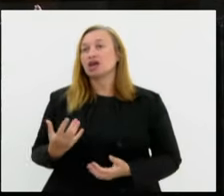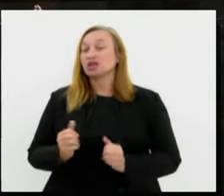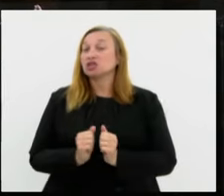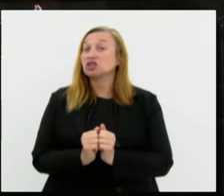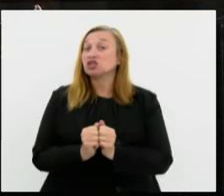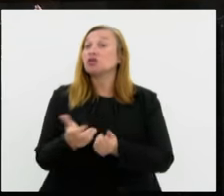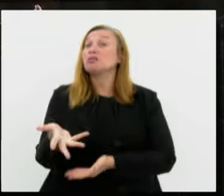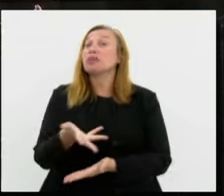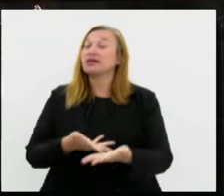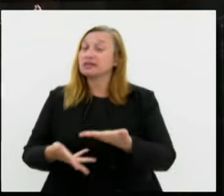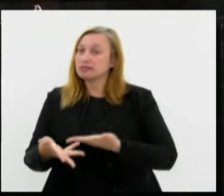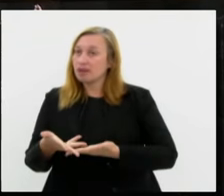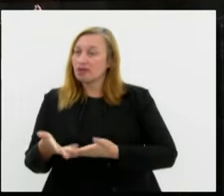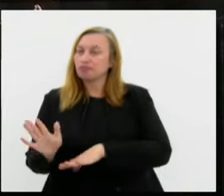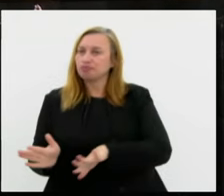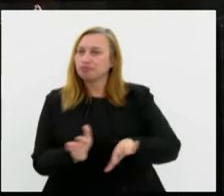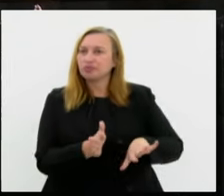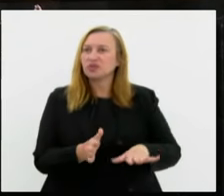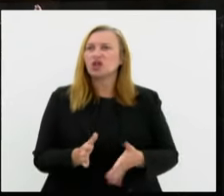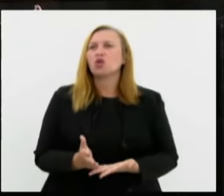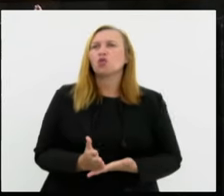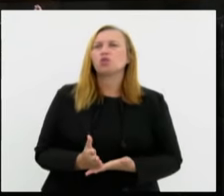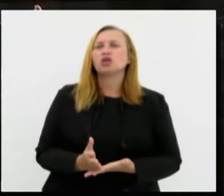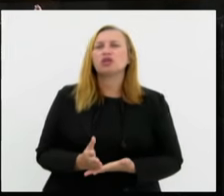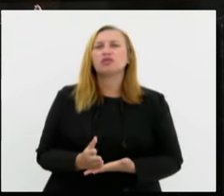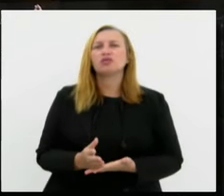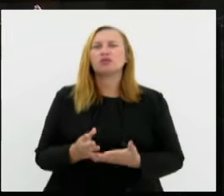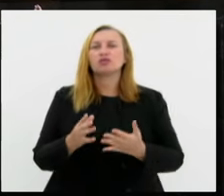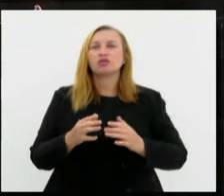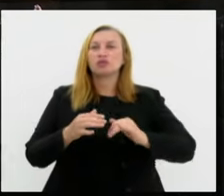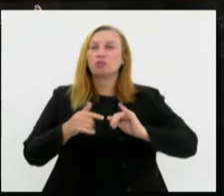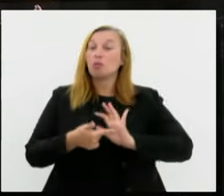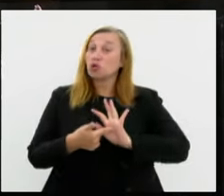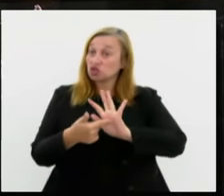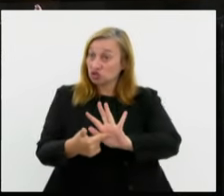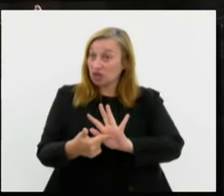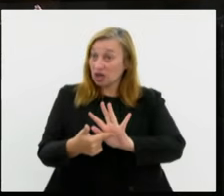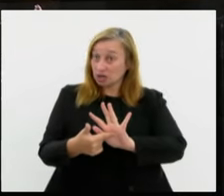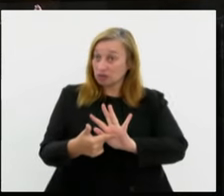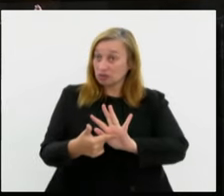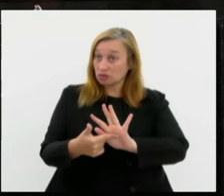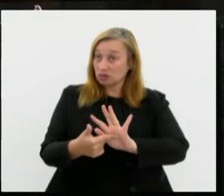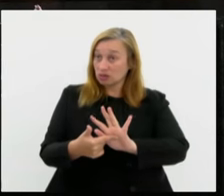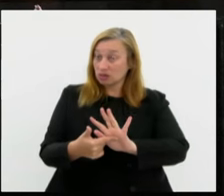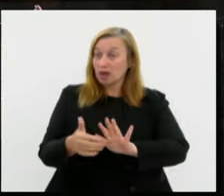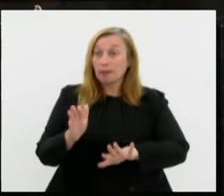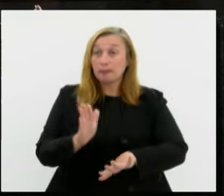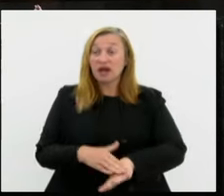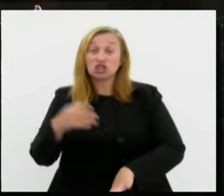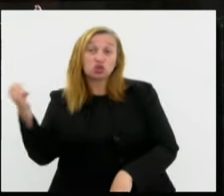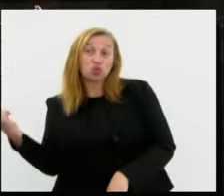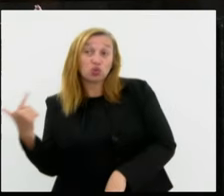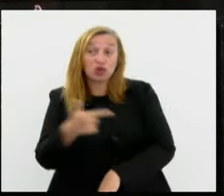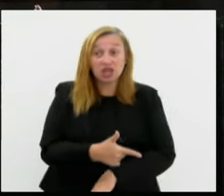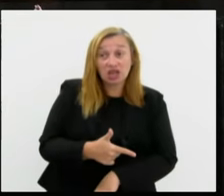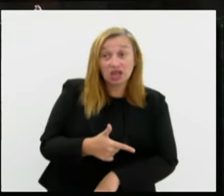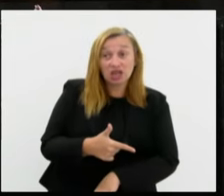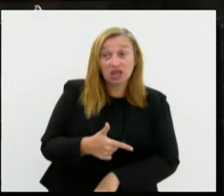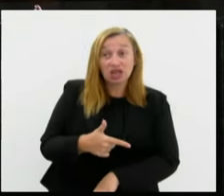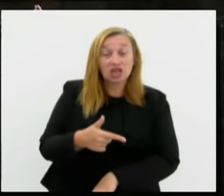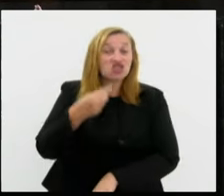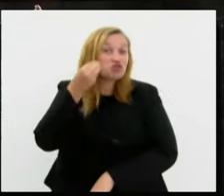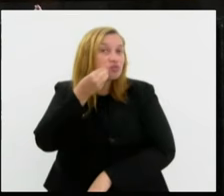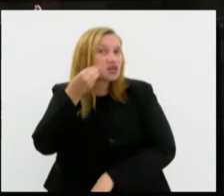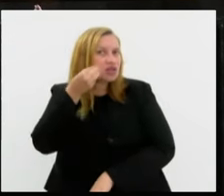no mérito, o que foi veiculado está além da convivência. Além da convivência,